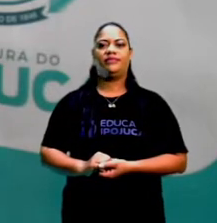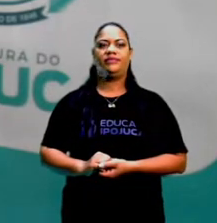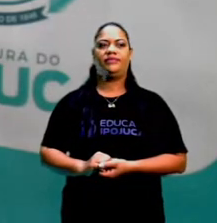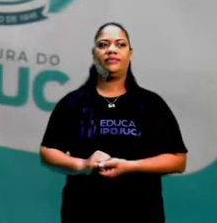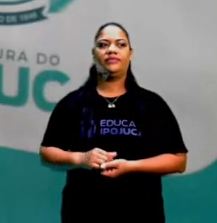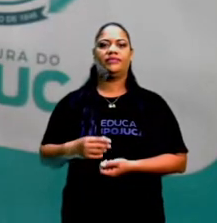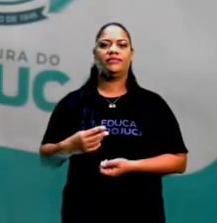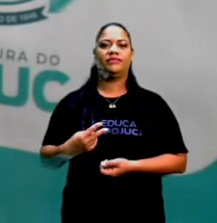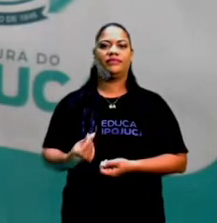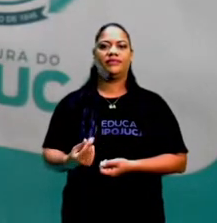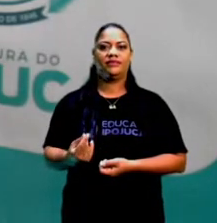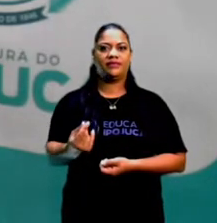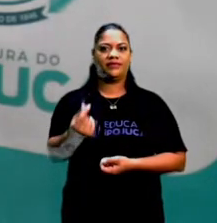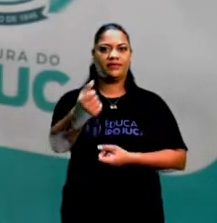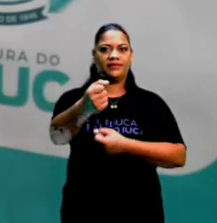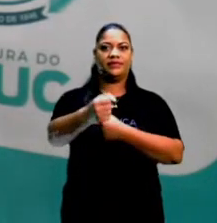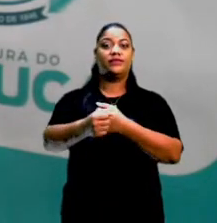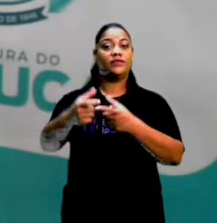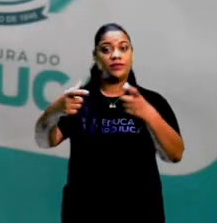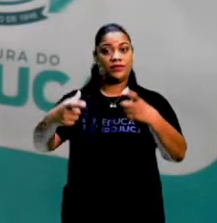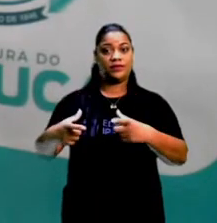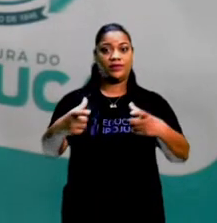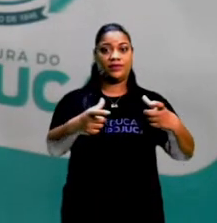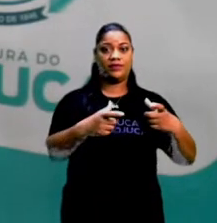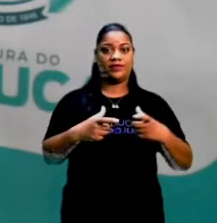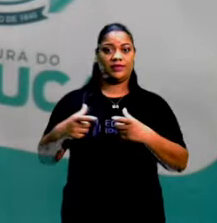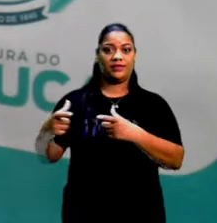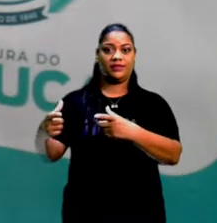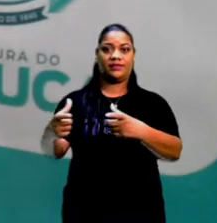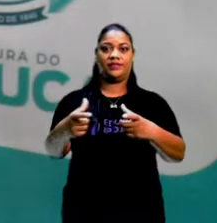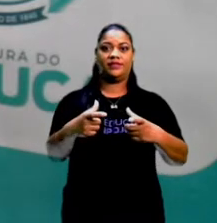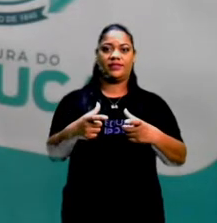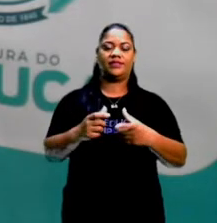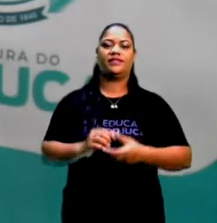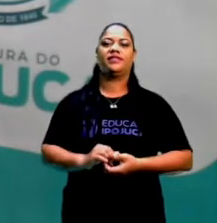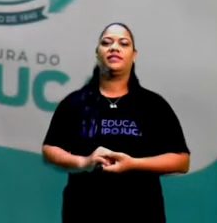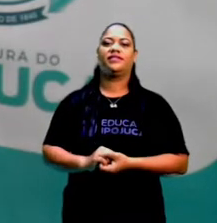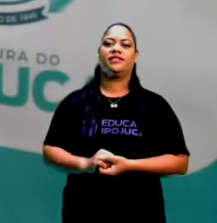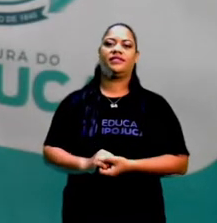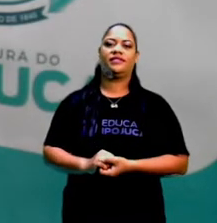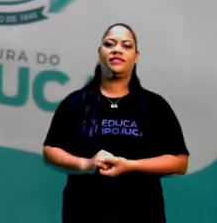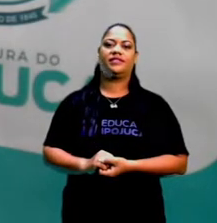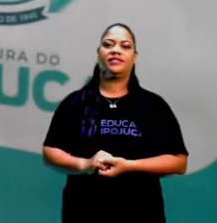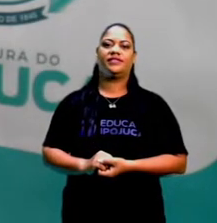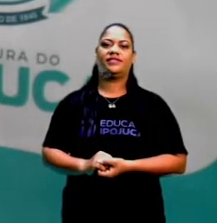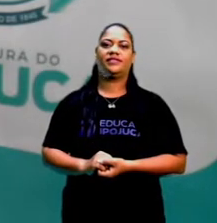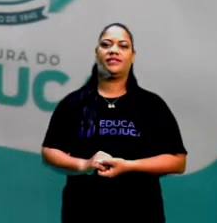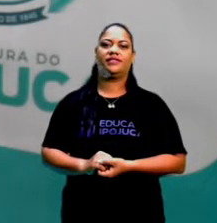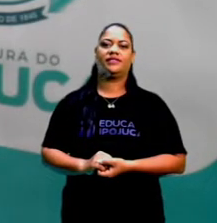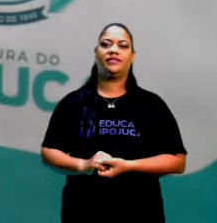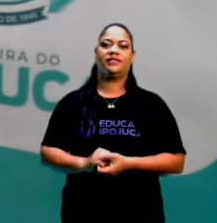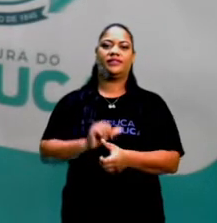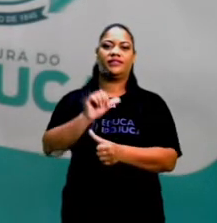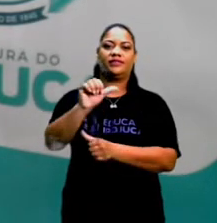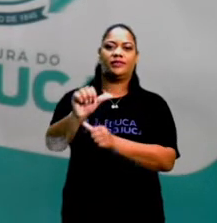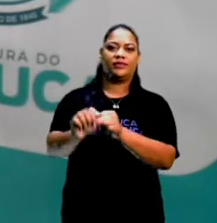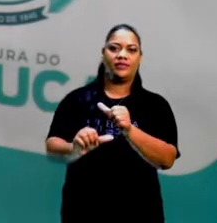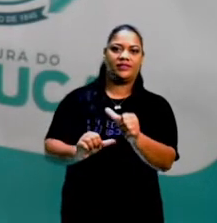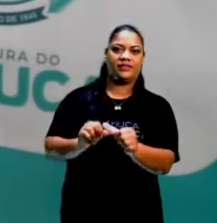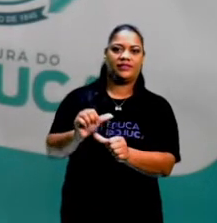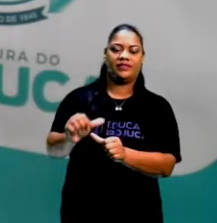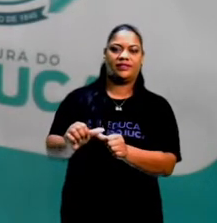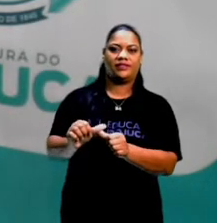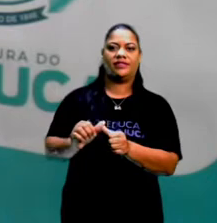no decorrer do ambiente, essa paisagem vai sendo